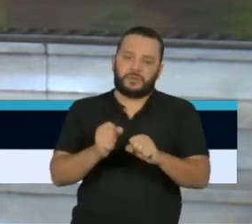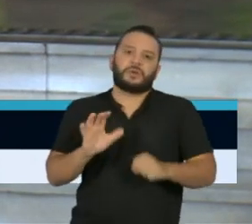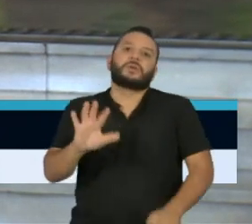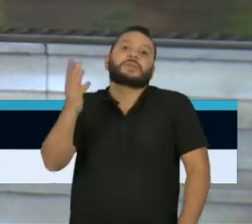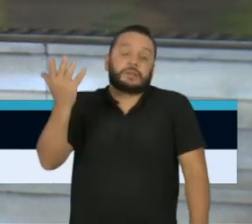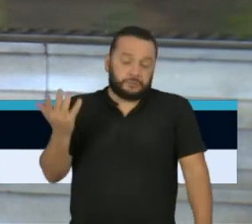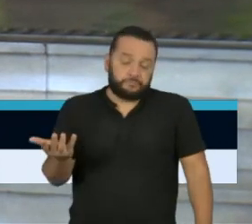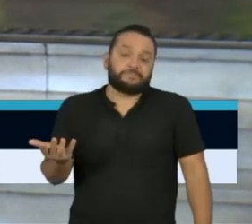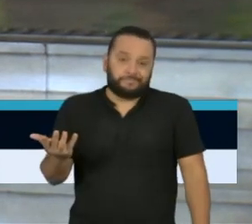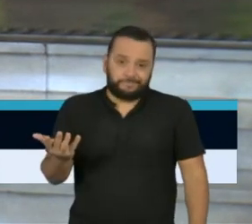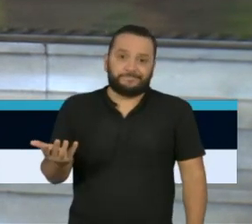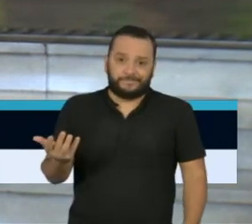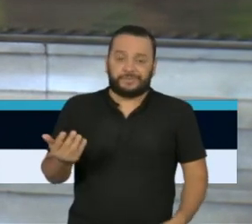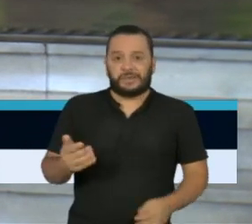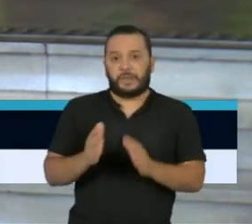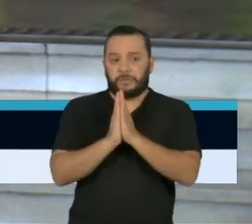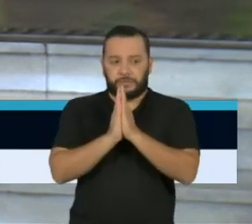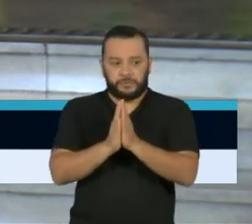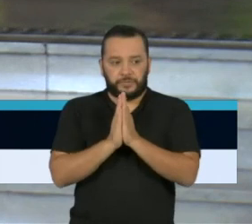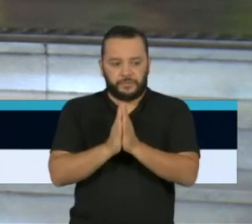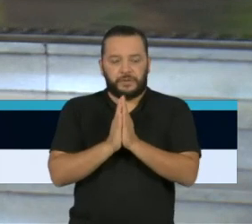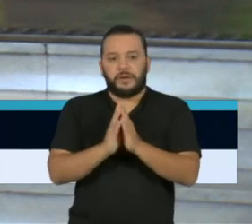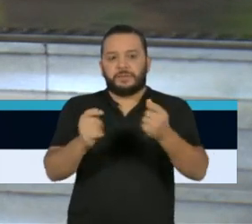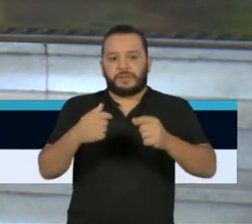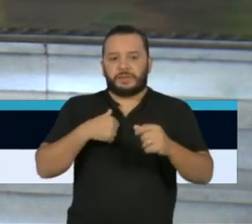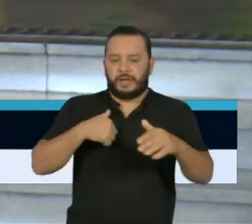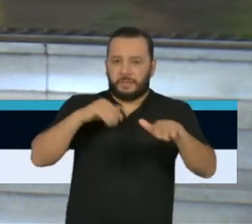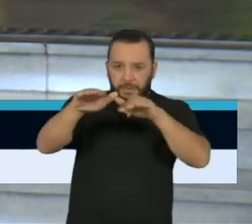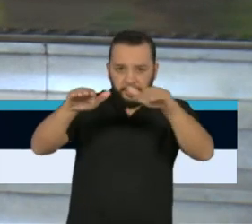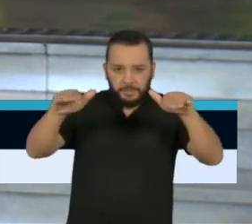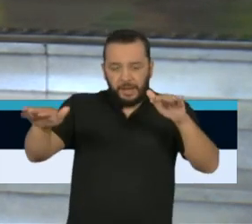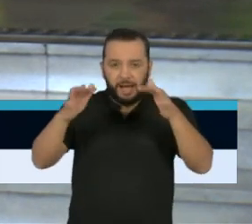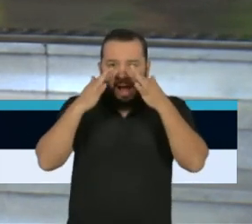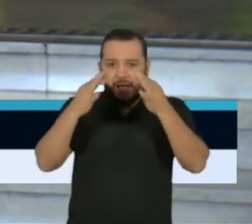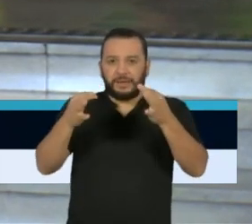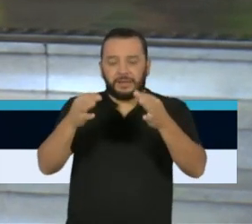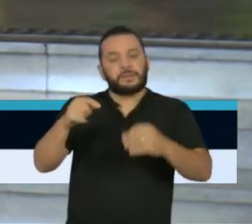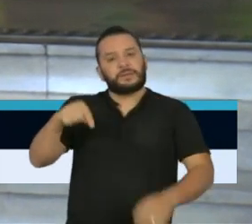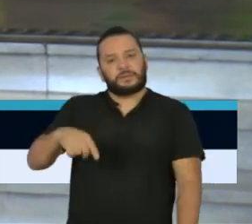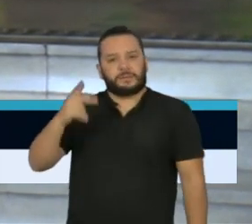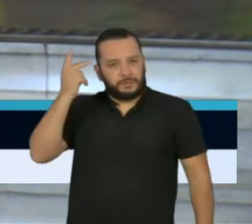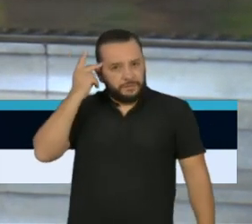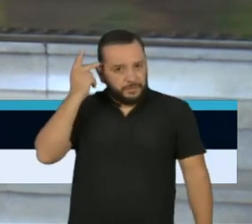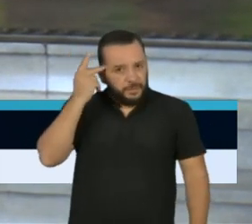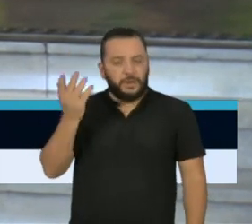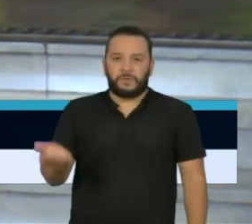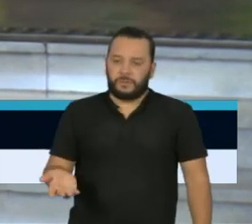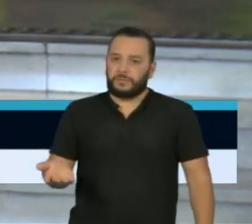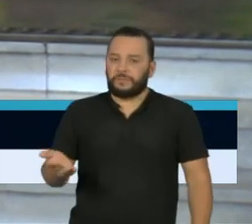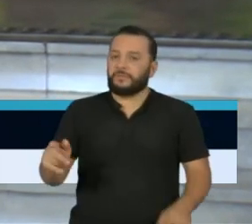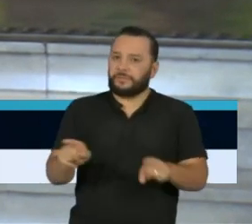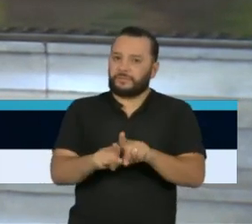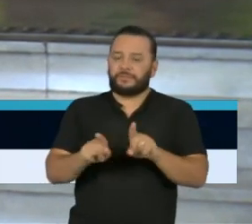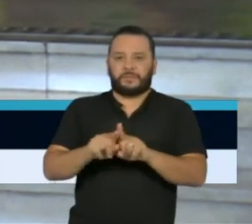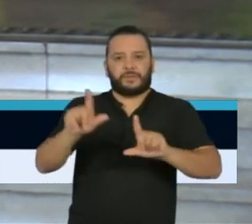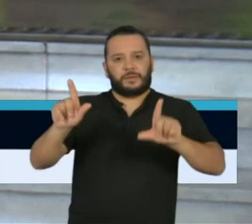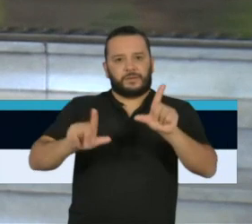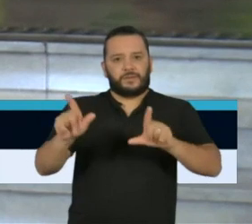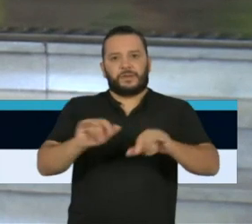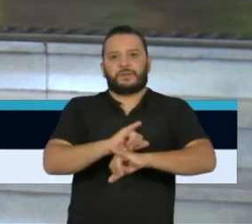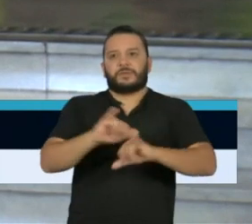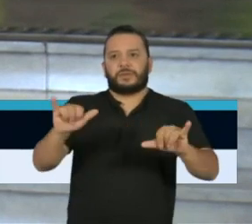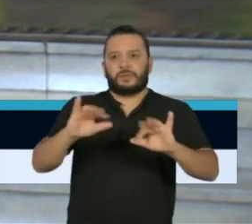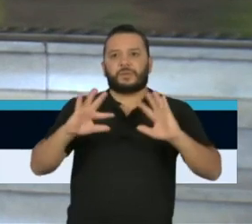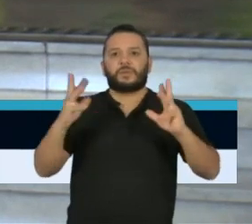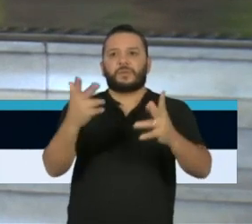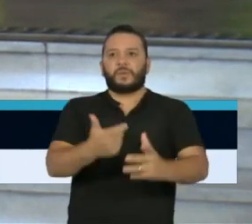que nós façamos mais campanhas, como temos feito aqui em São Paulo, assim como veículos de comunicação,